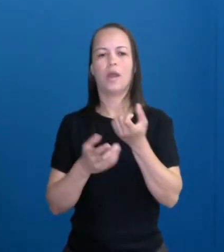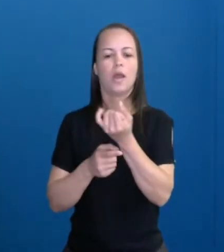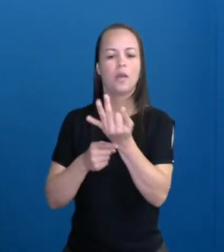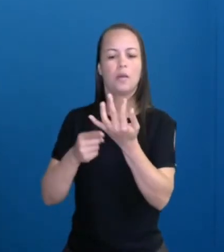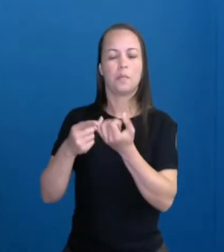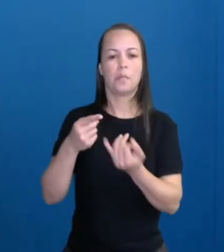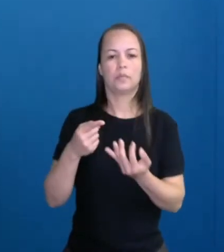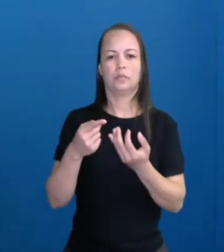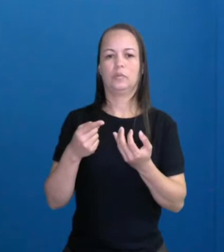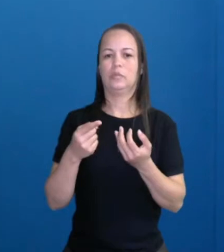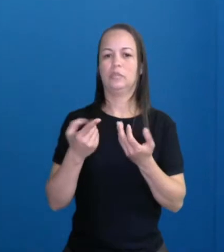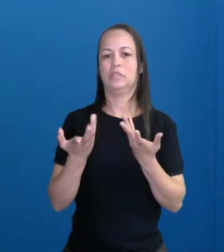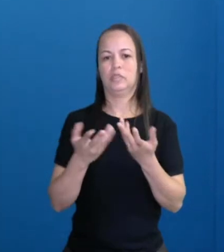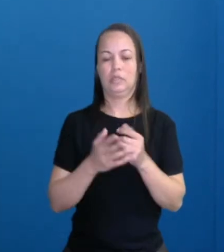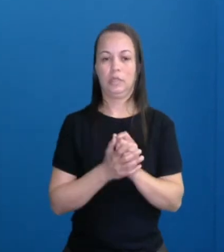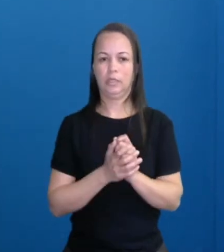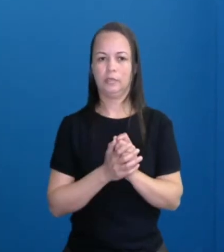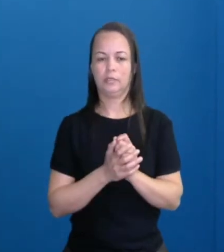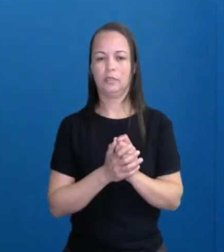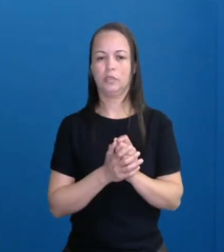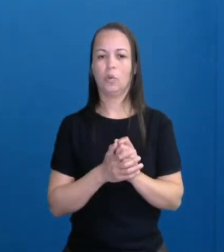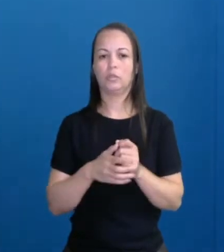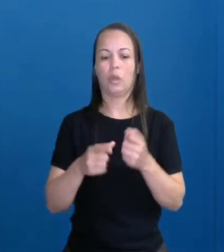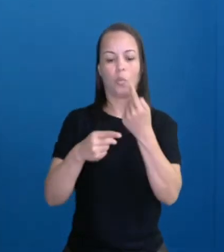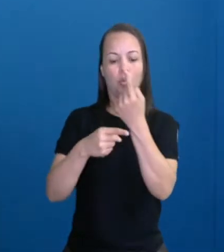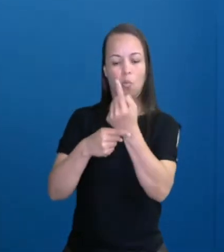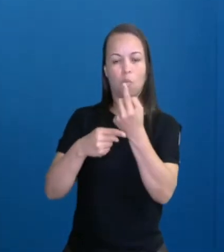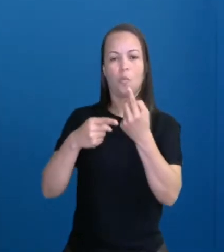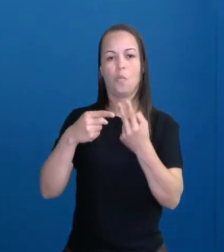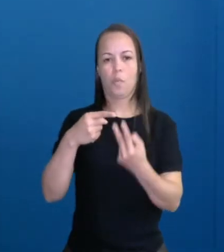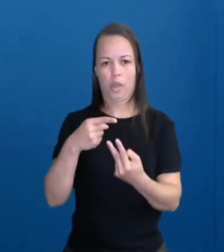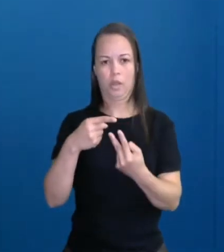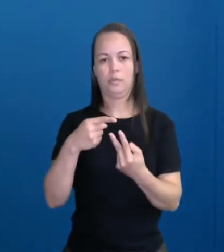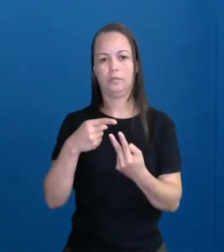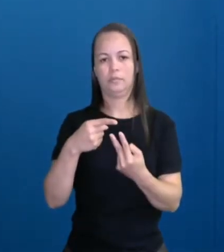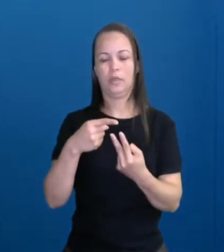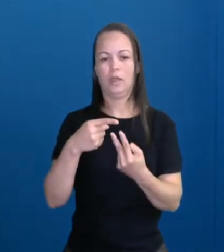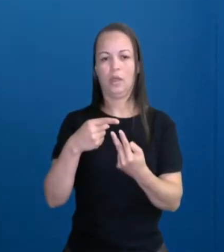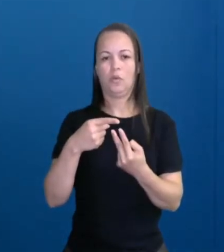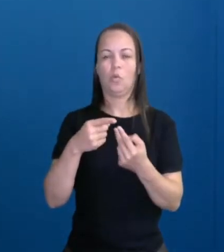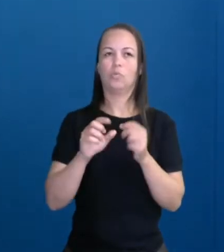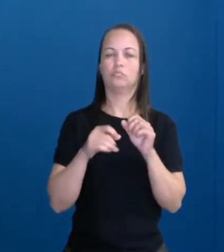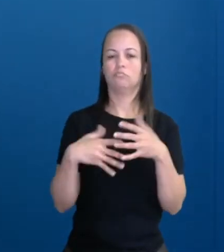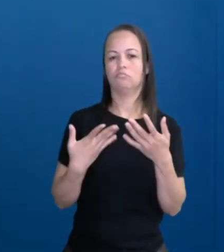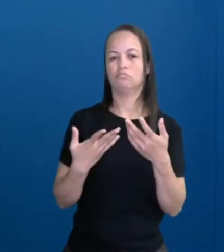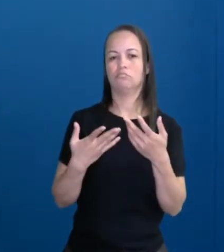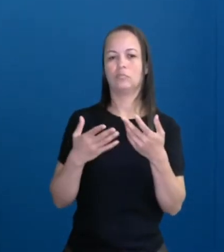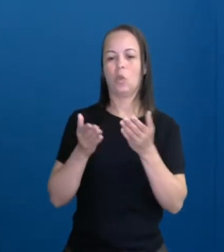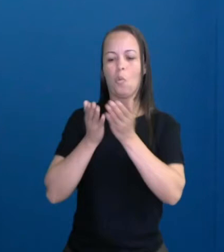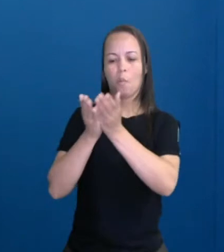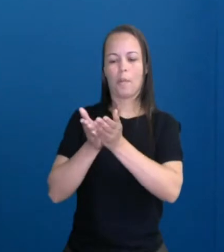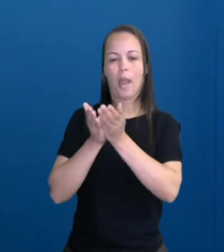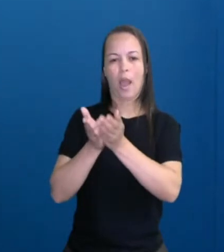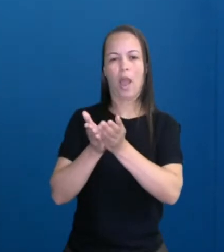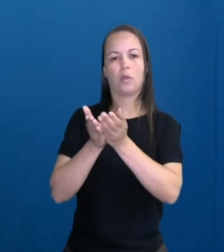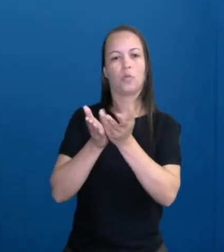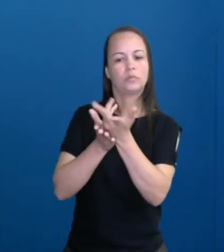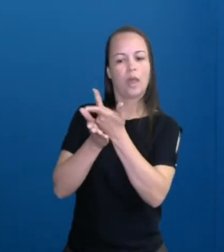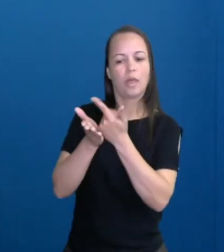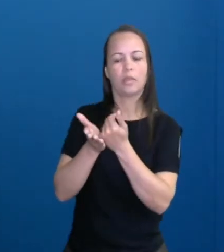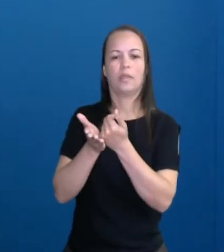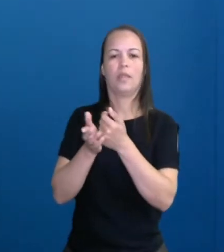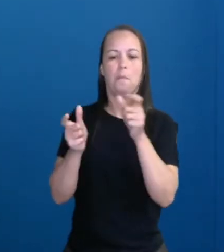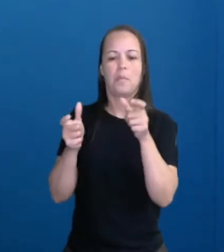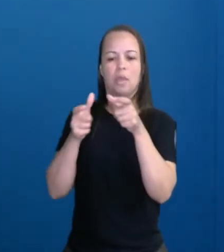de proporcionalidade, tá? 1/2, ou seja, a figura menor é metade da figura